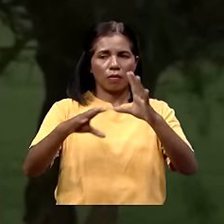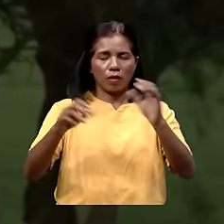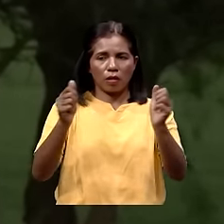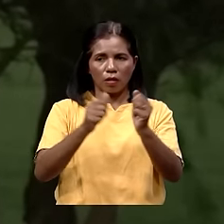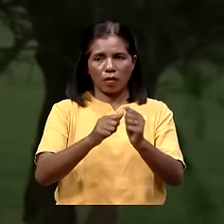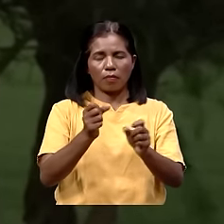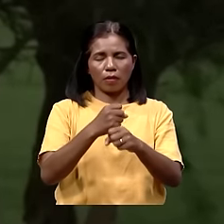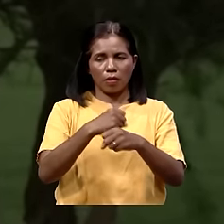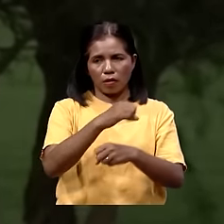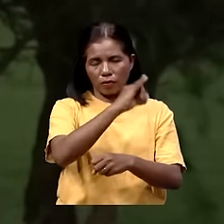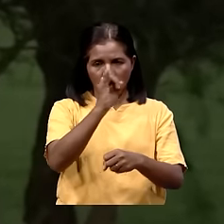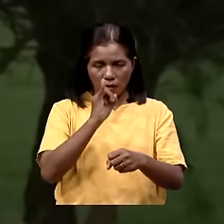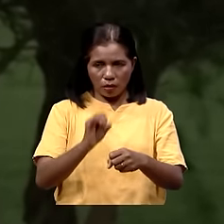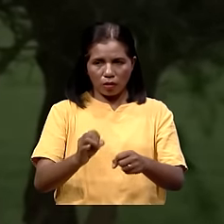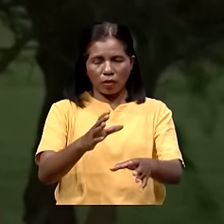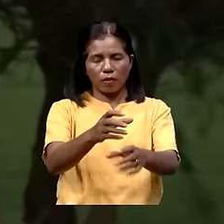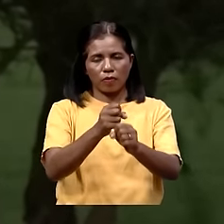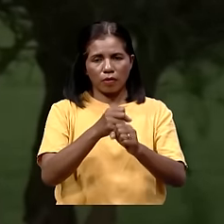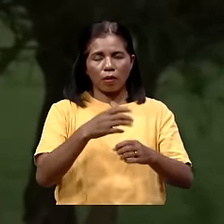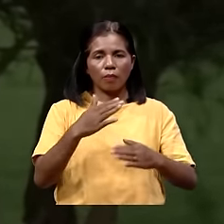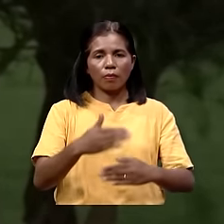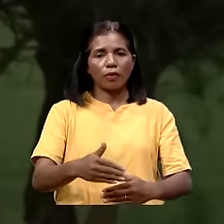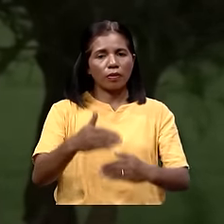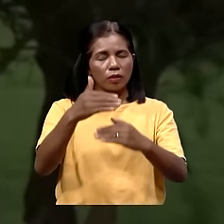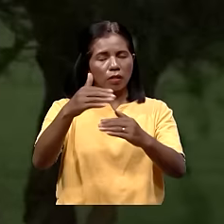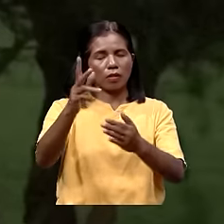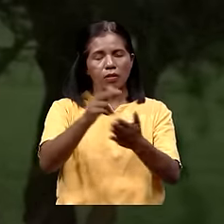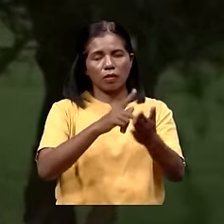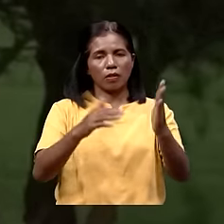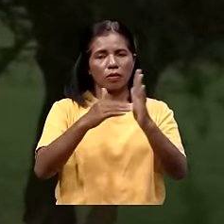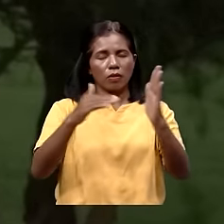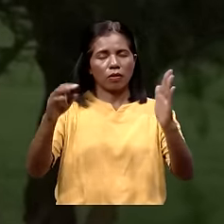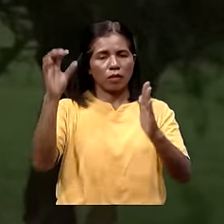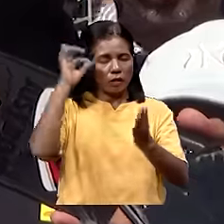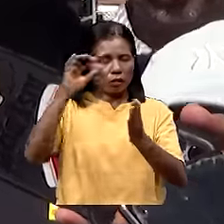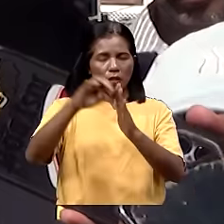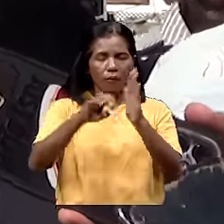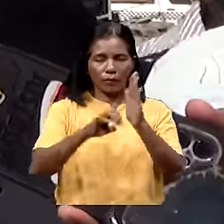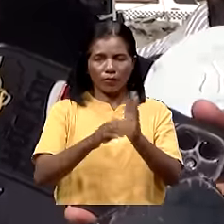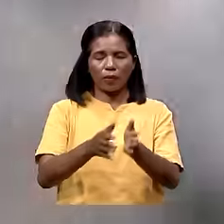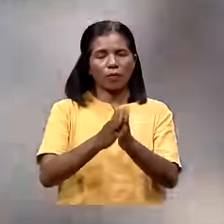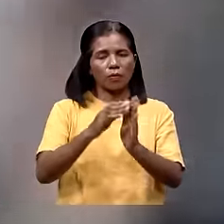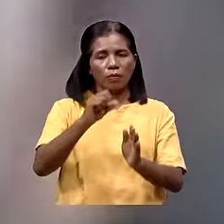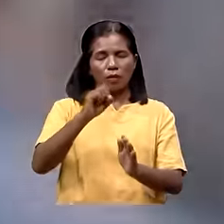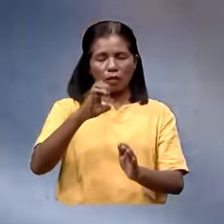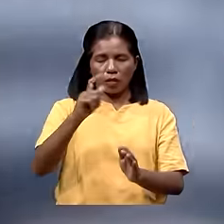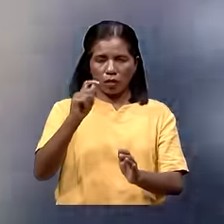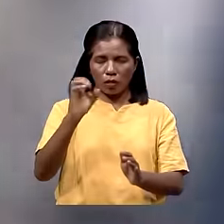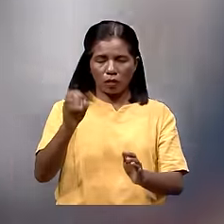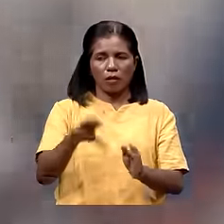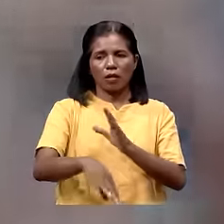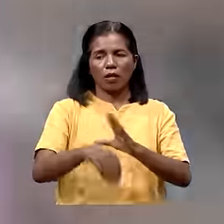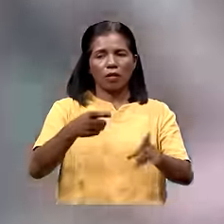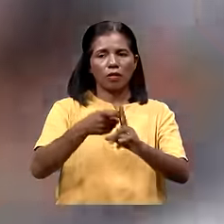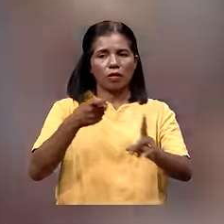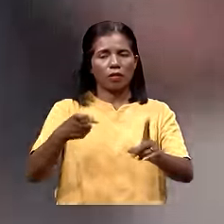a investigação e fonte processo crime contra o secretário de Estado. Horta moço subaceatou a tu resigna ano sem cargo. No